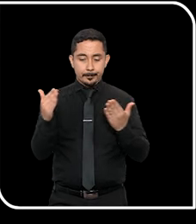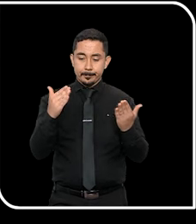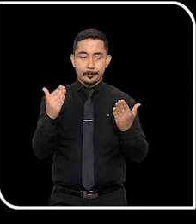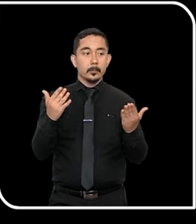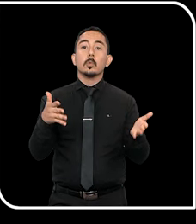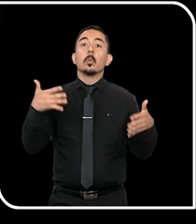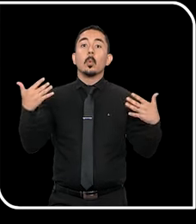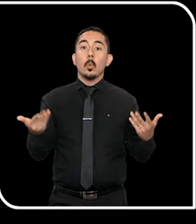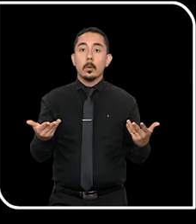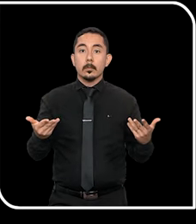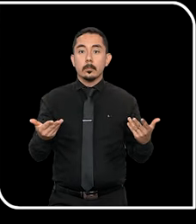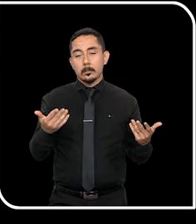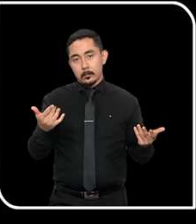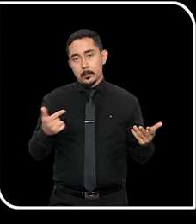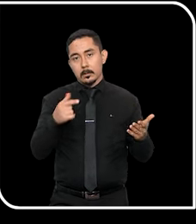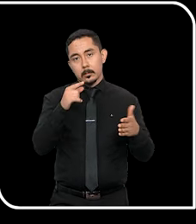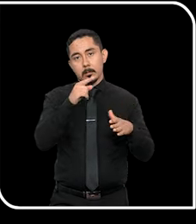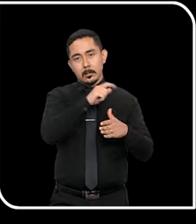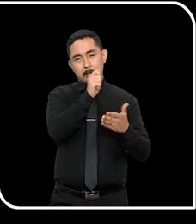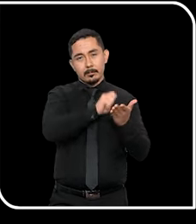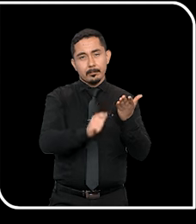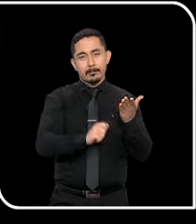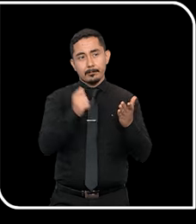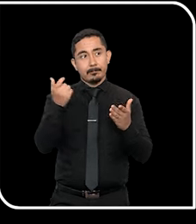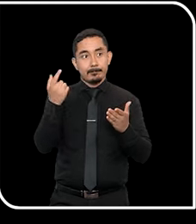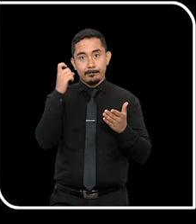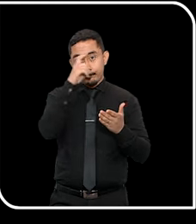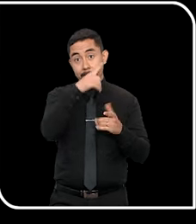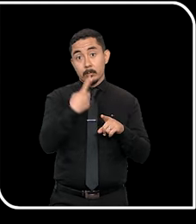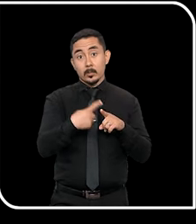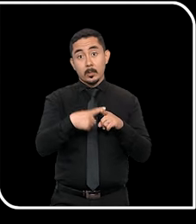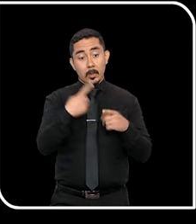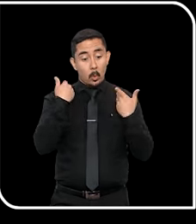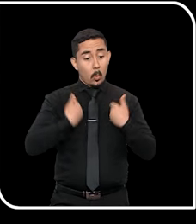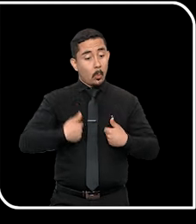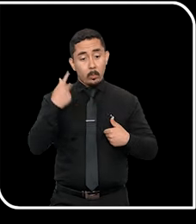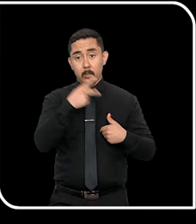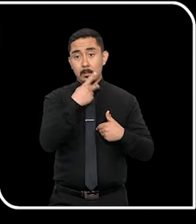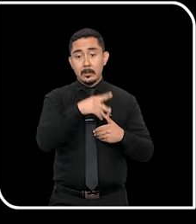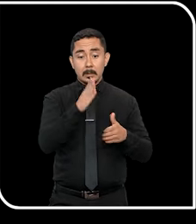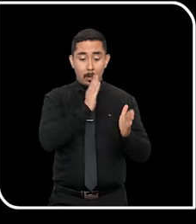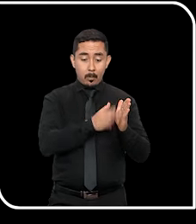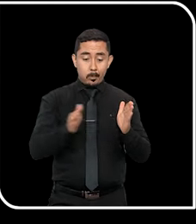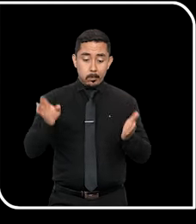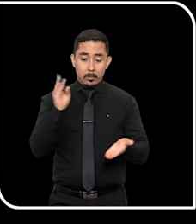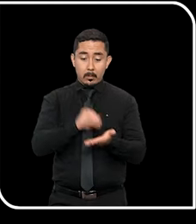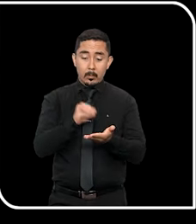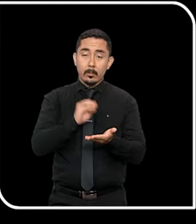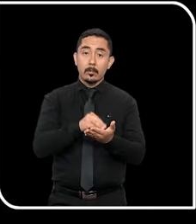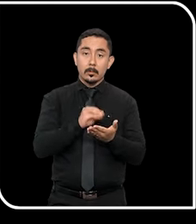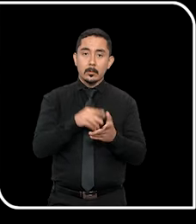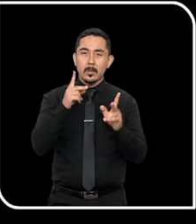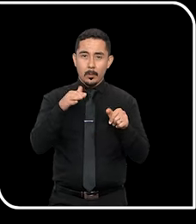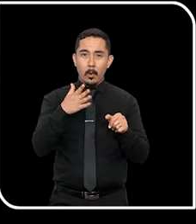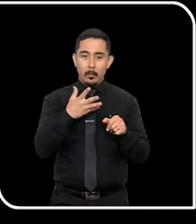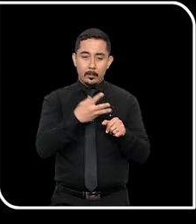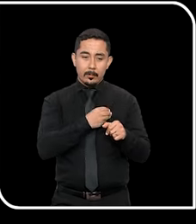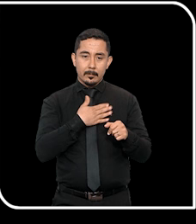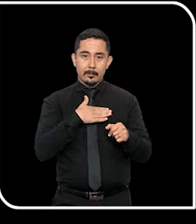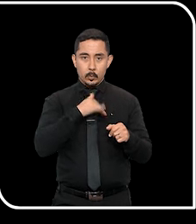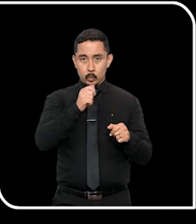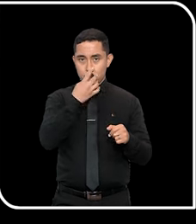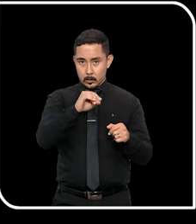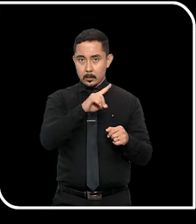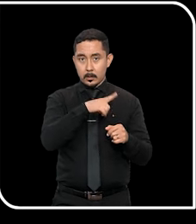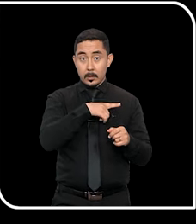ele tinha muita dificuldade de escrever porque o corpo dele se desorganiza como o meu João meu João também tem essa